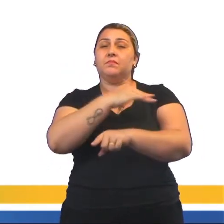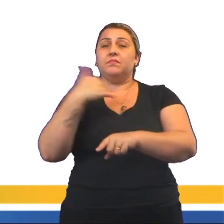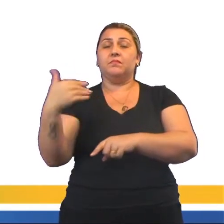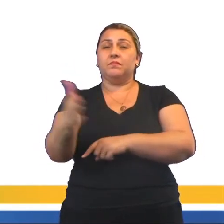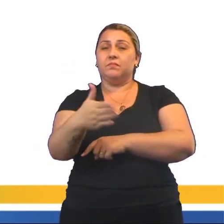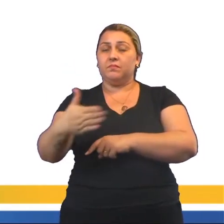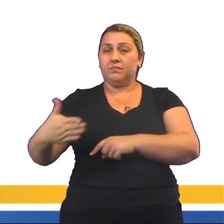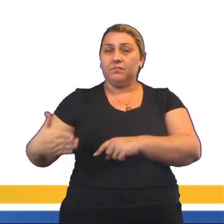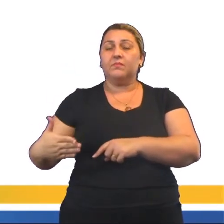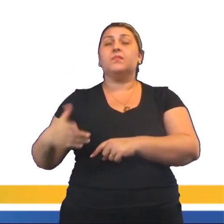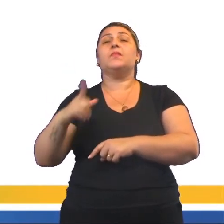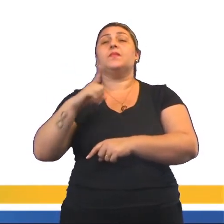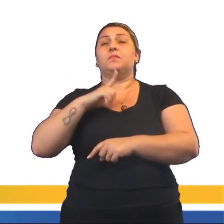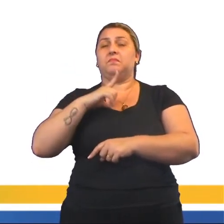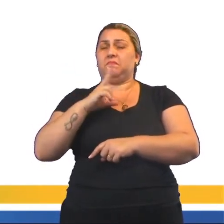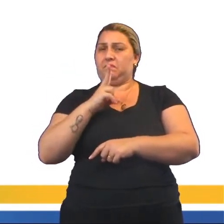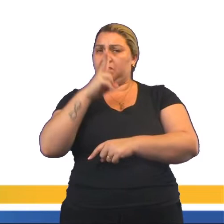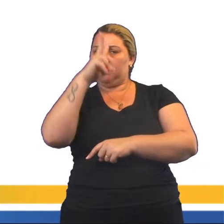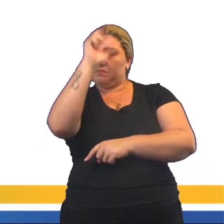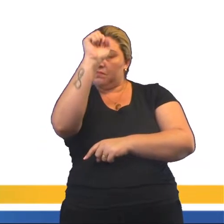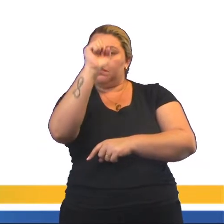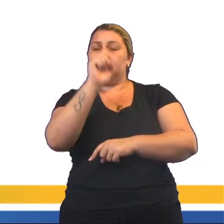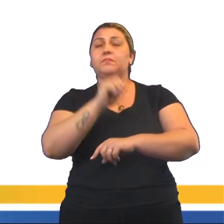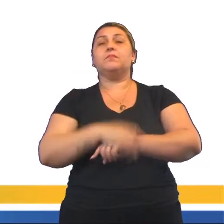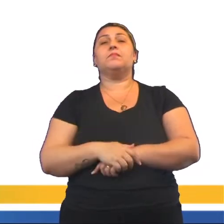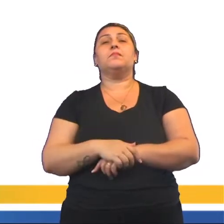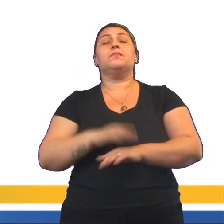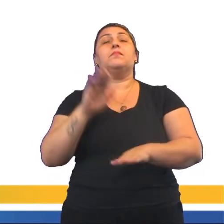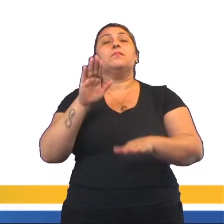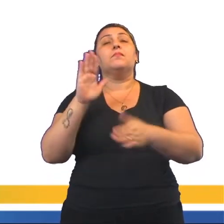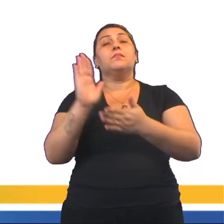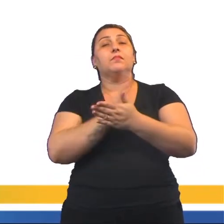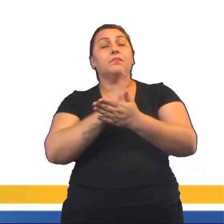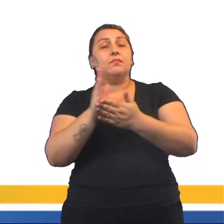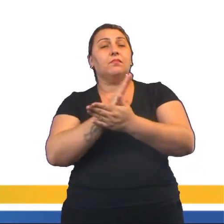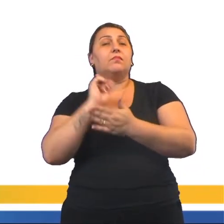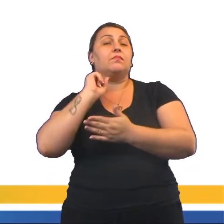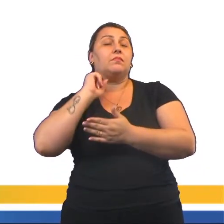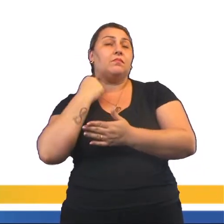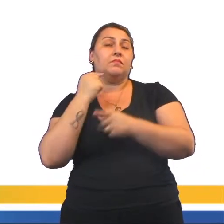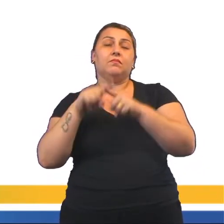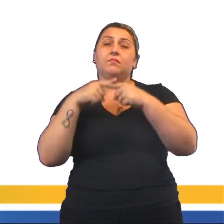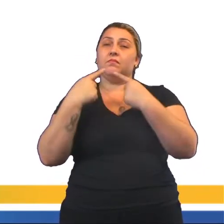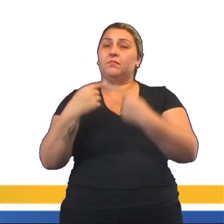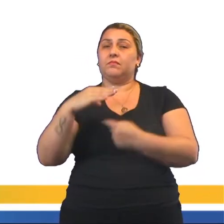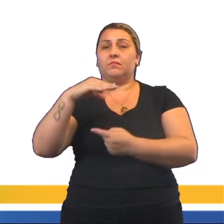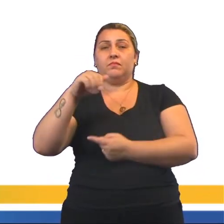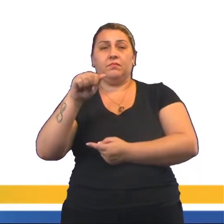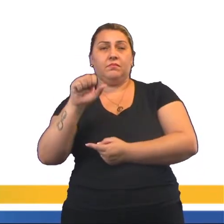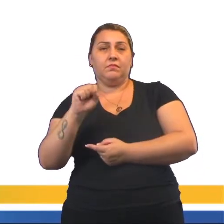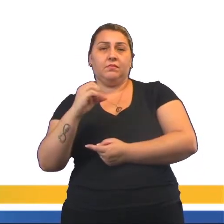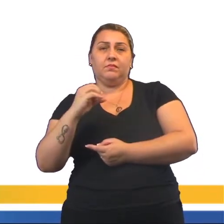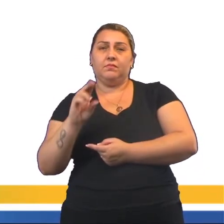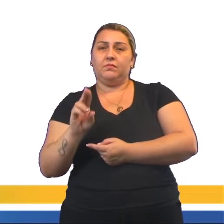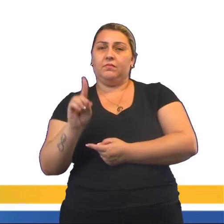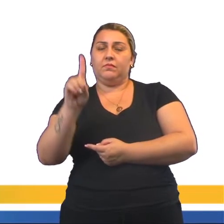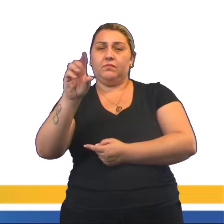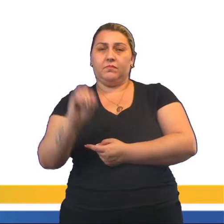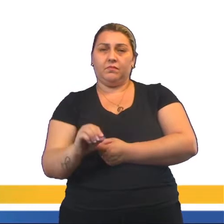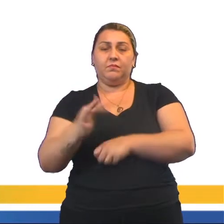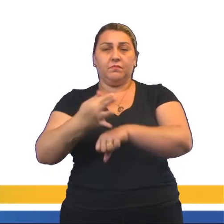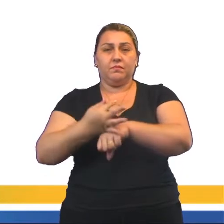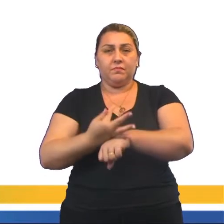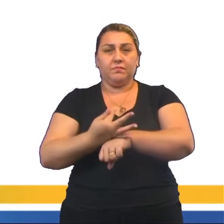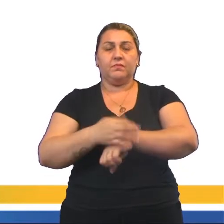peixes que têm muita resistência a determinados poluentes, mas nem mesmo o cascudo resistiu nessa situação aí.